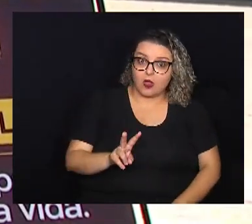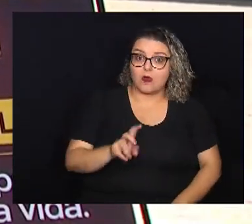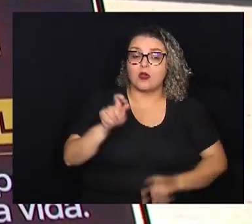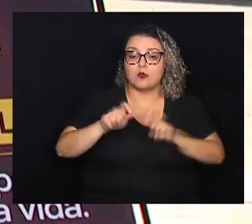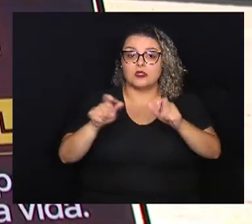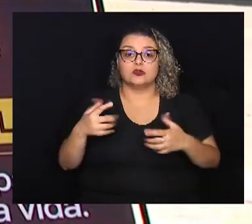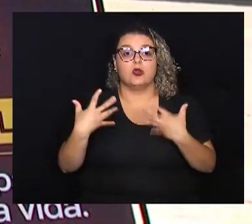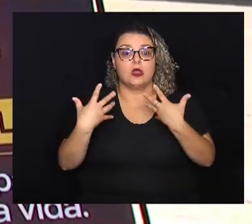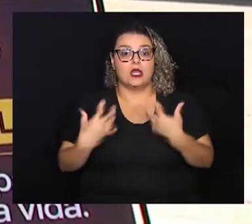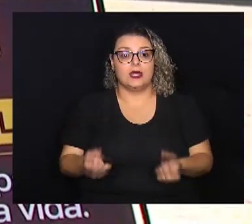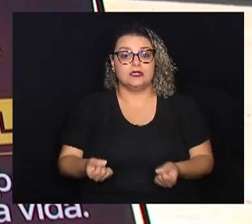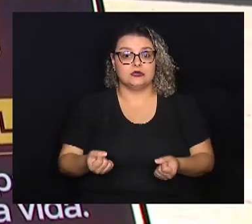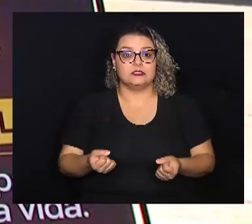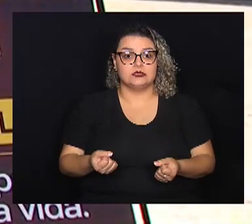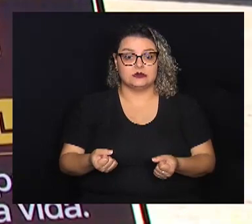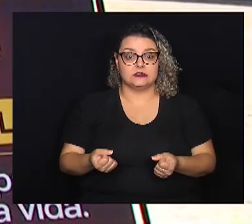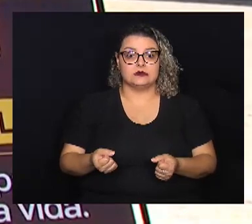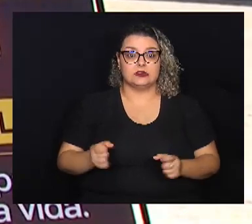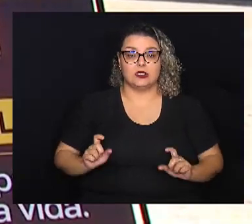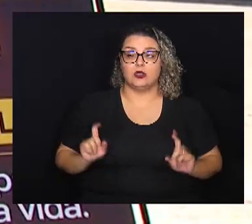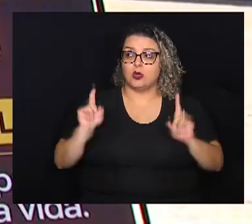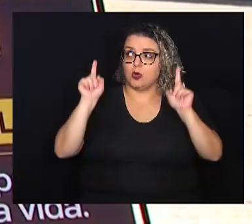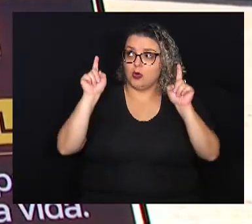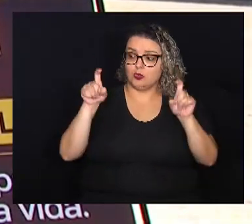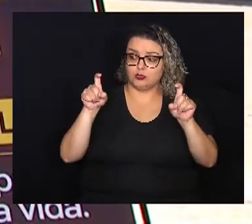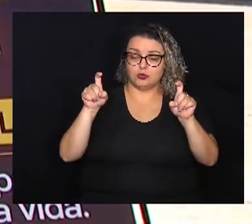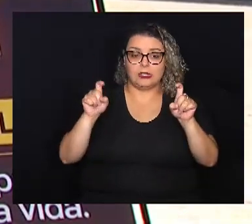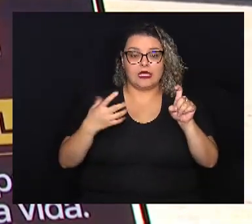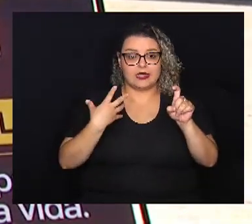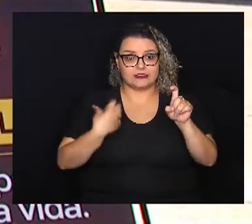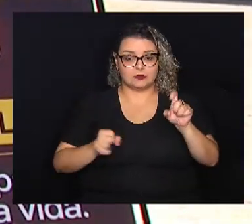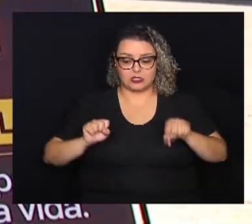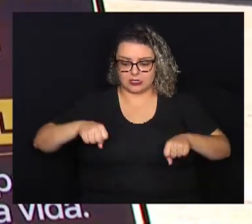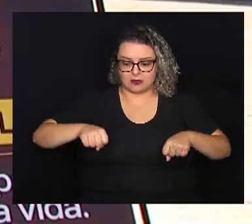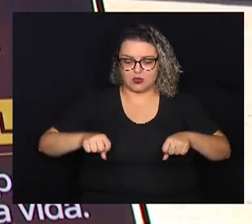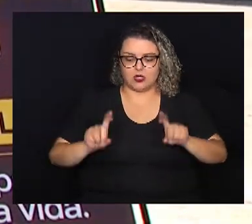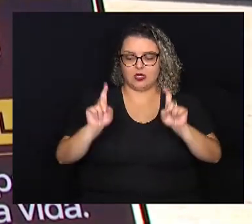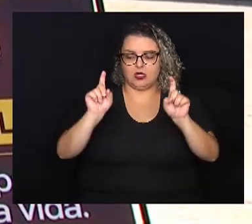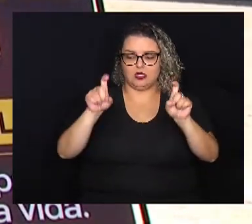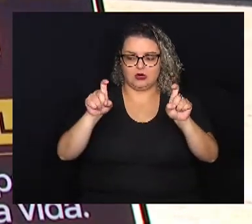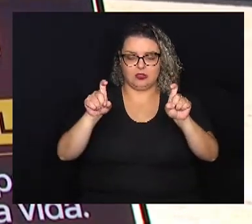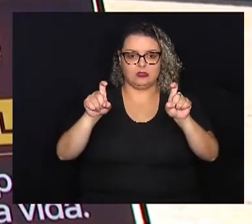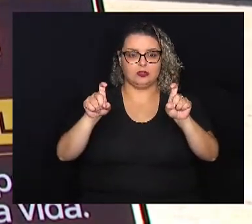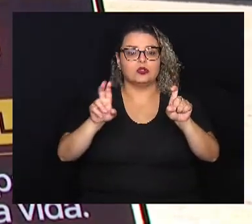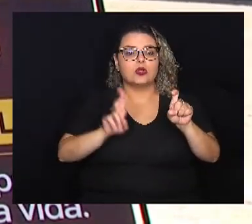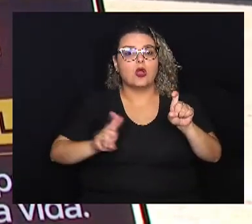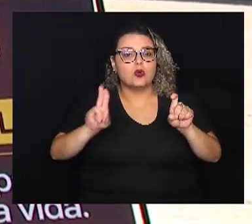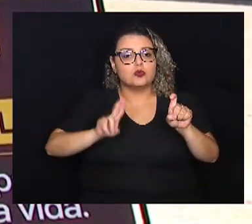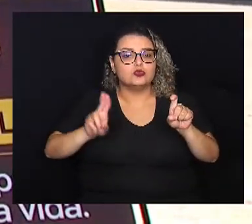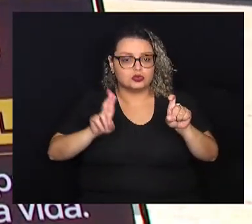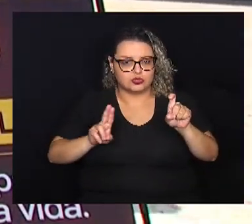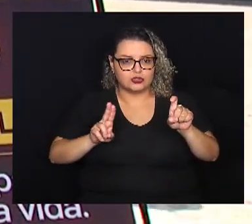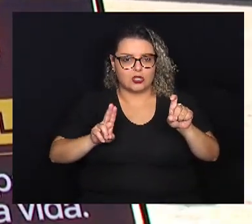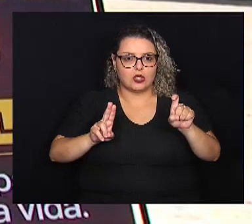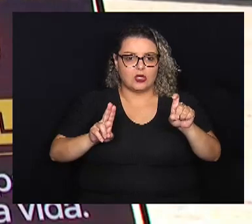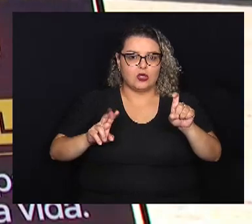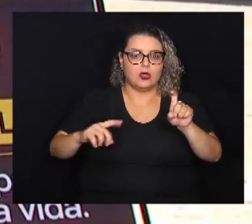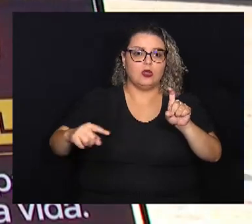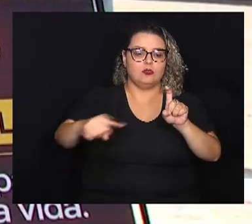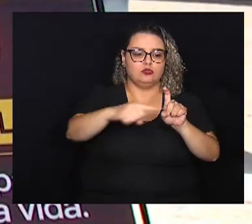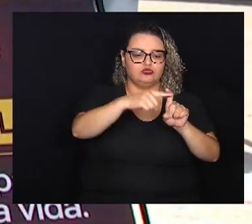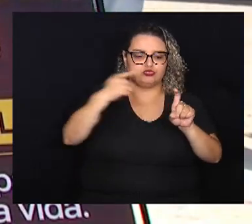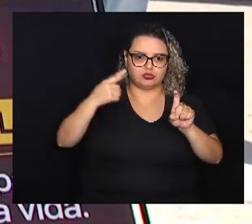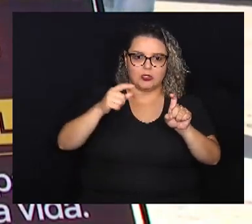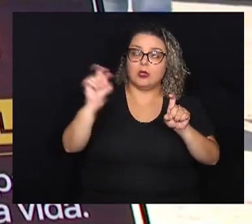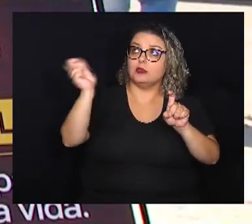recebendo ali aquela antena, né, que ela é utilizada pra cortar a linha da